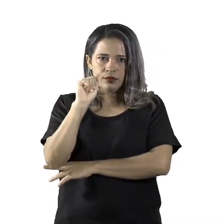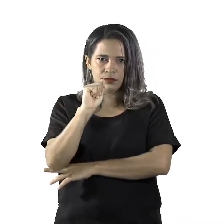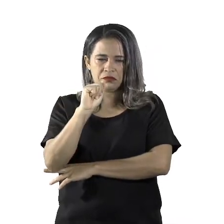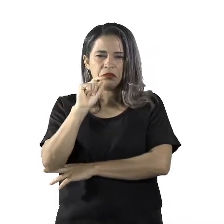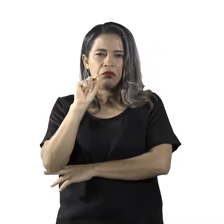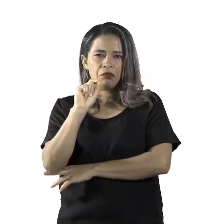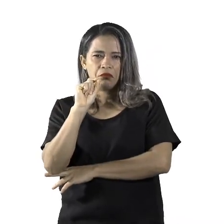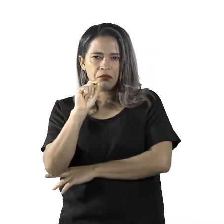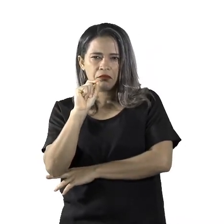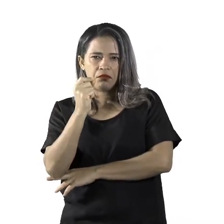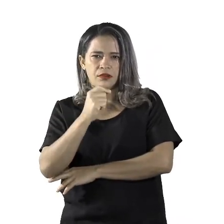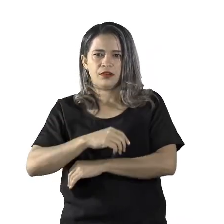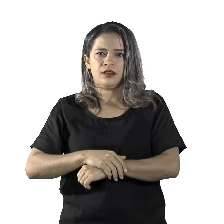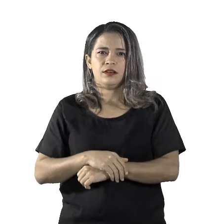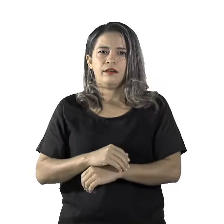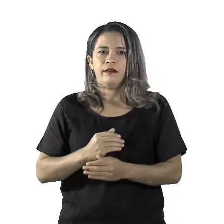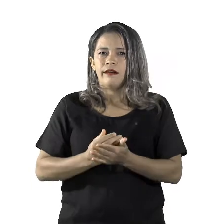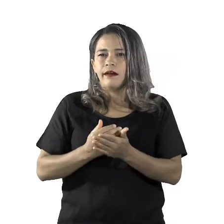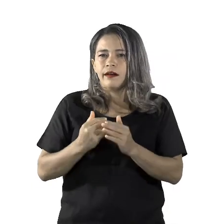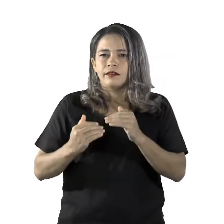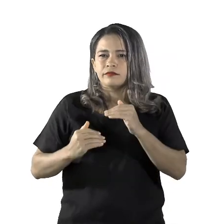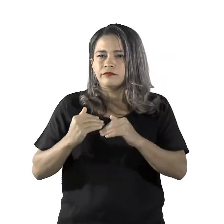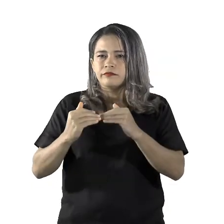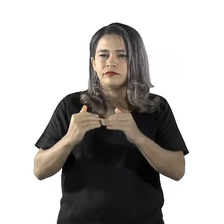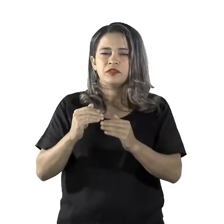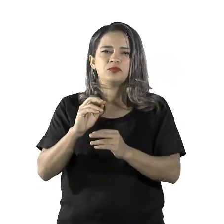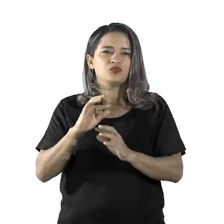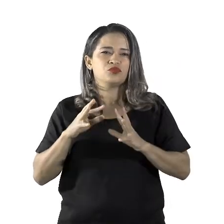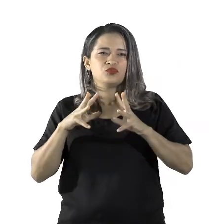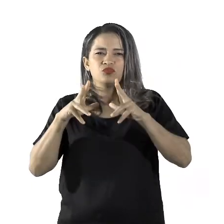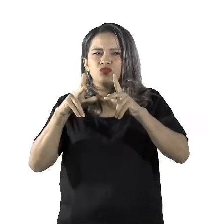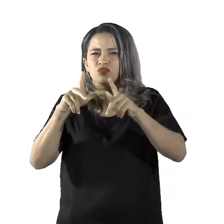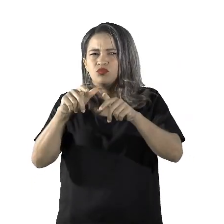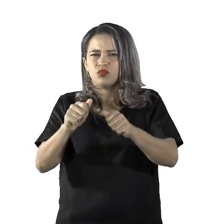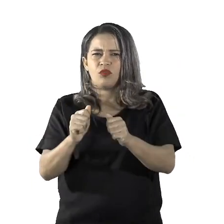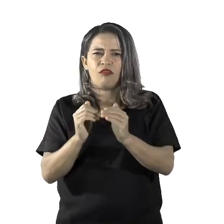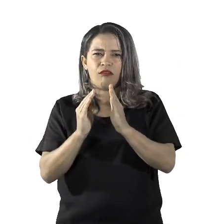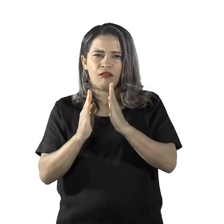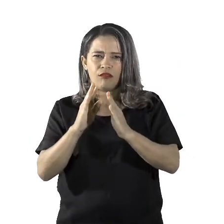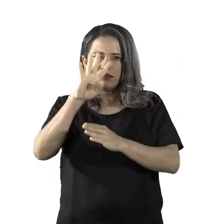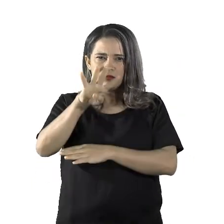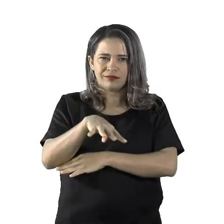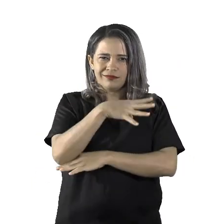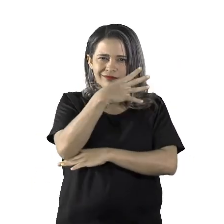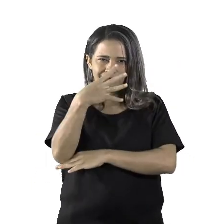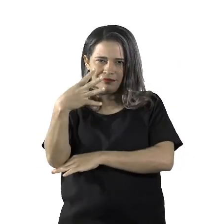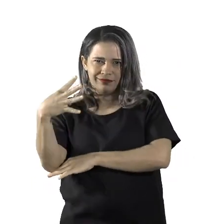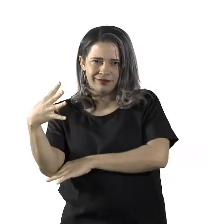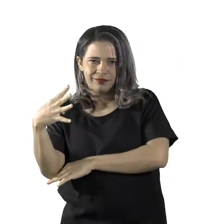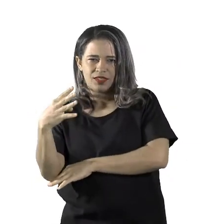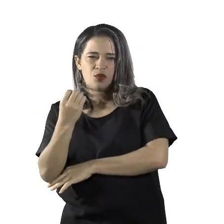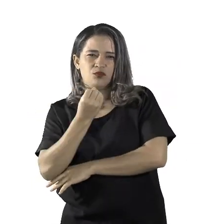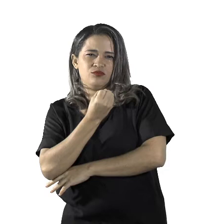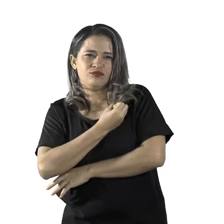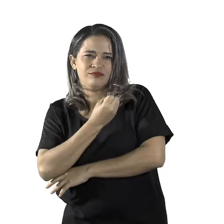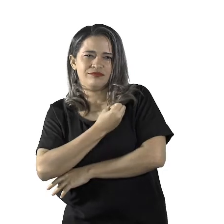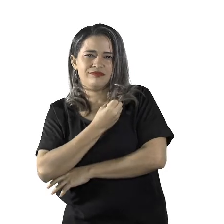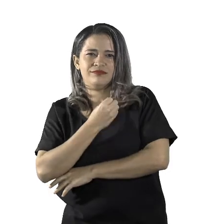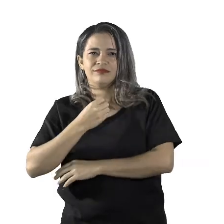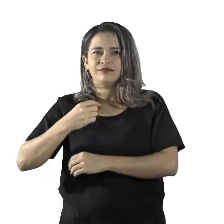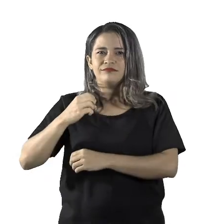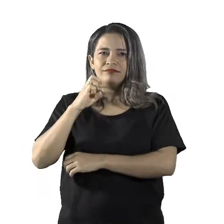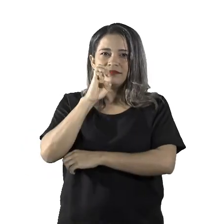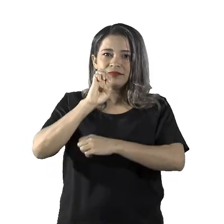configuração eletrônica é a forma que os elementos químicos são ordenados, considerando o número de elétrons que eles possuem no seu